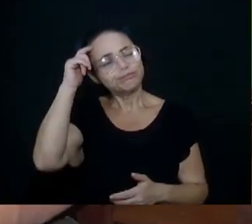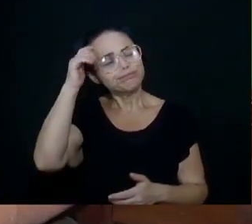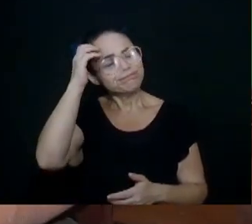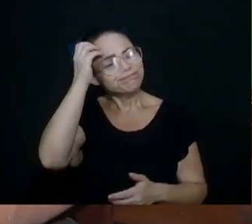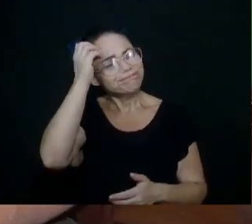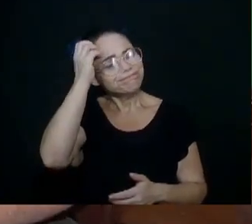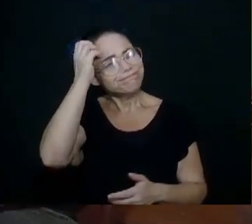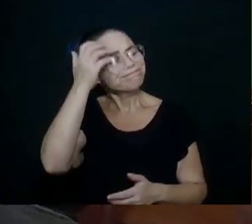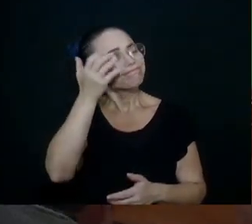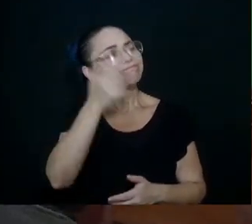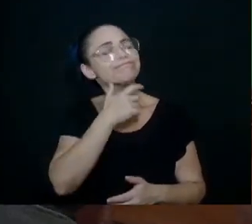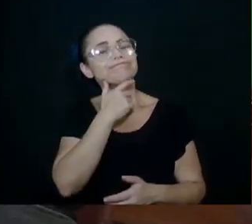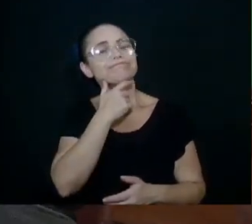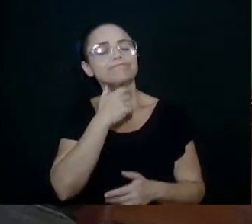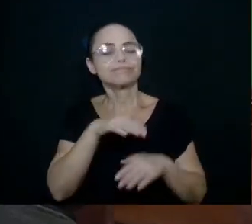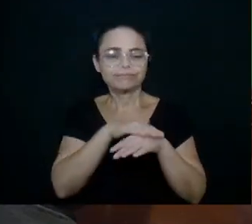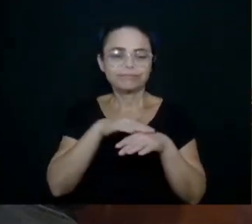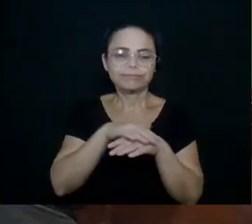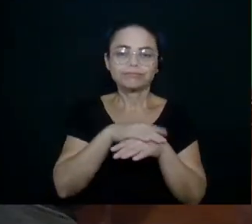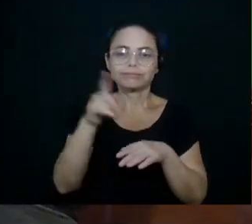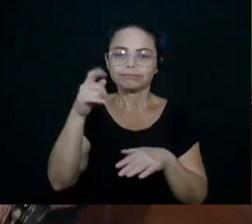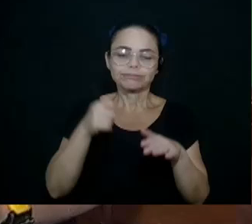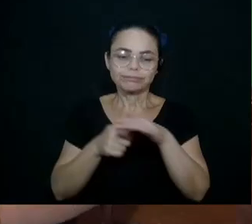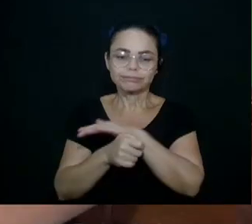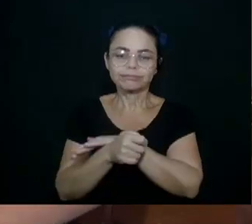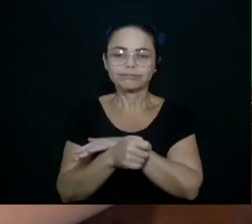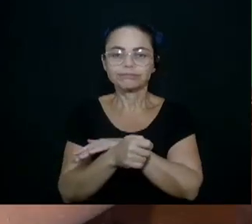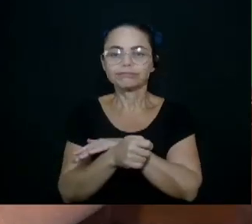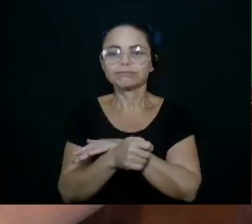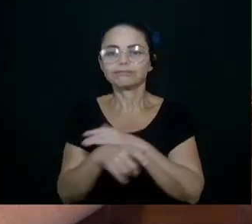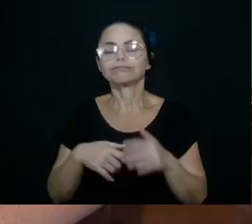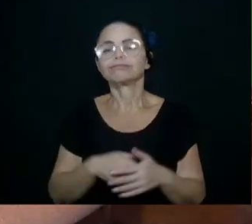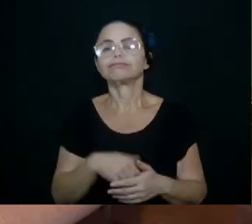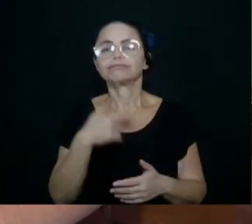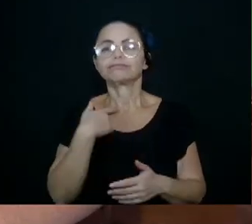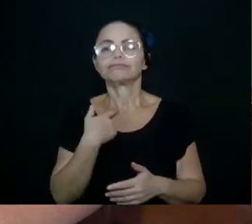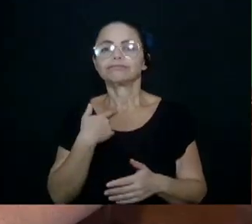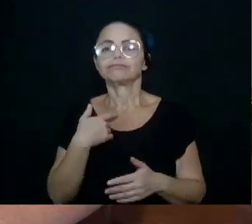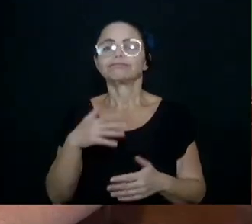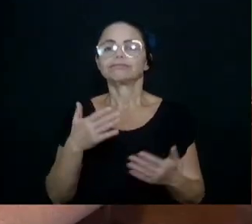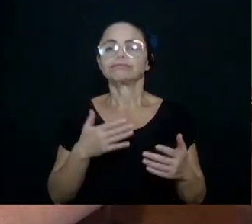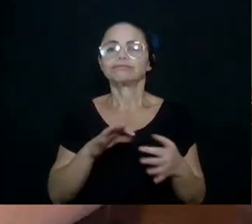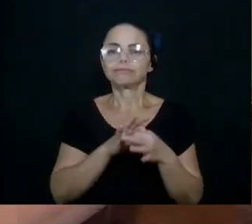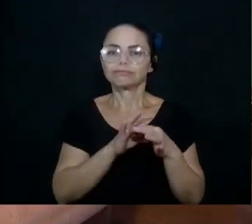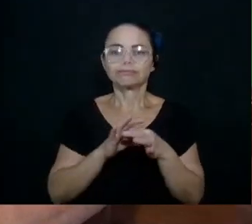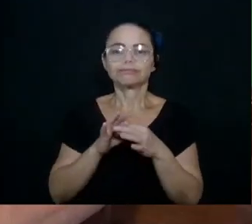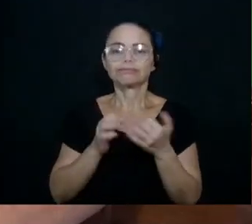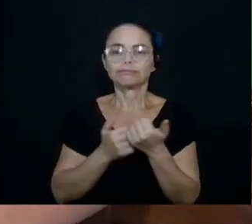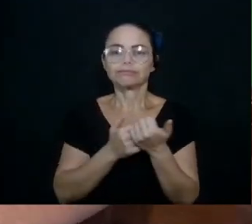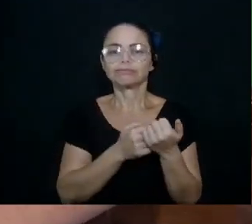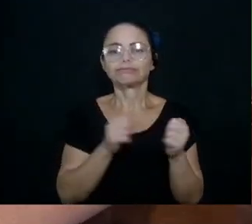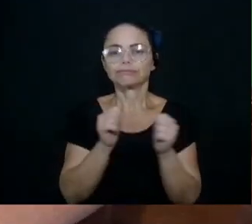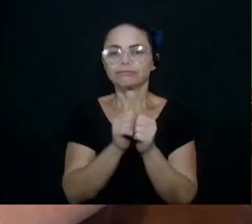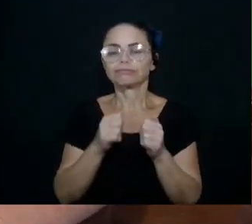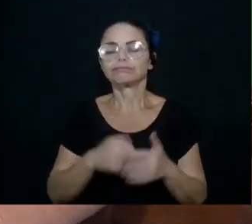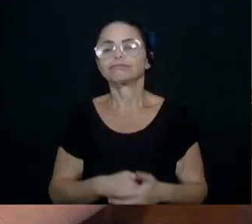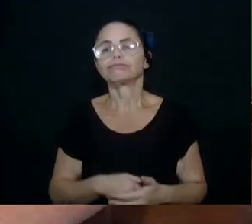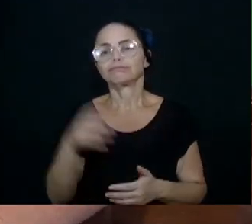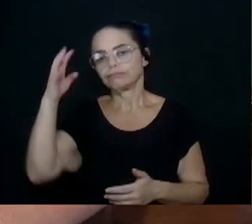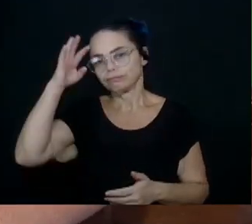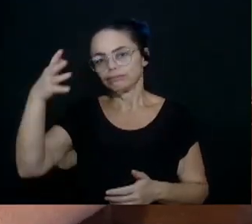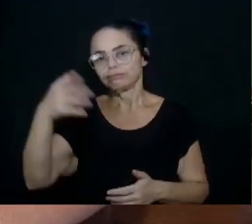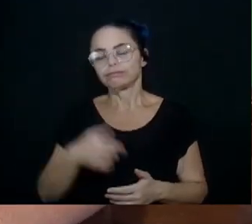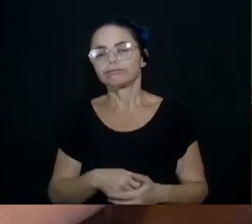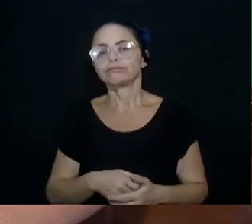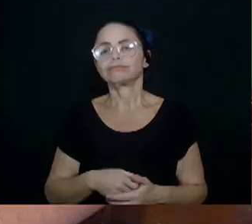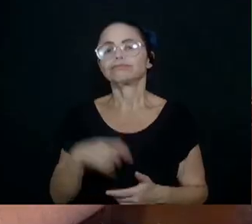eu faço o investimento, você entra com a mão de obra e nós vamos fazer uma parceria juntos, né? E foi aí que nós decidimos montar a Black Bart